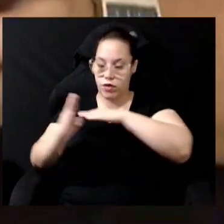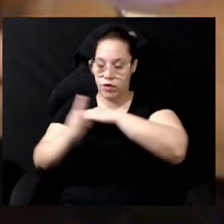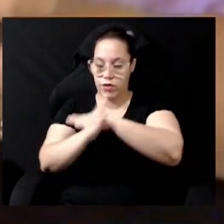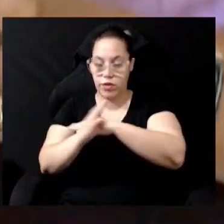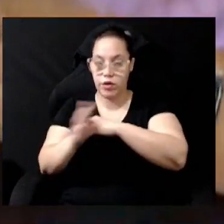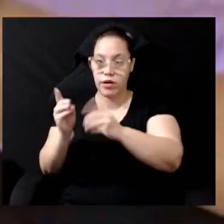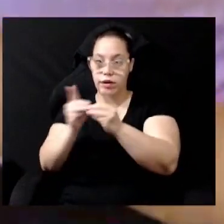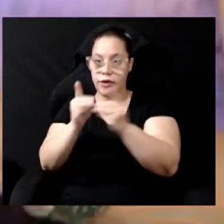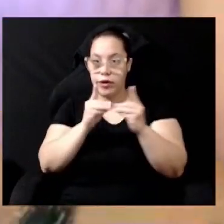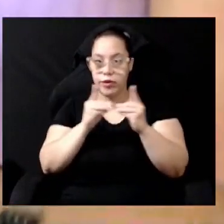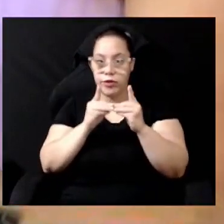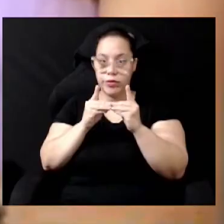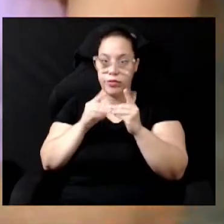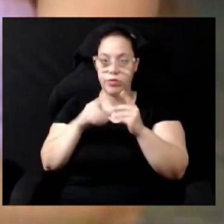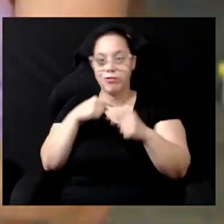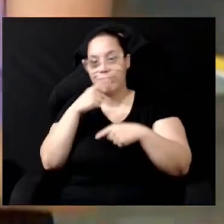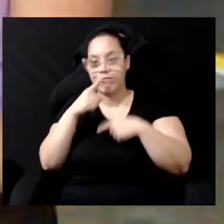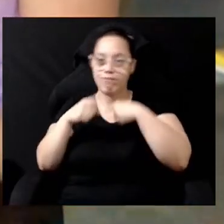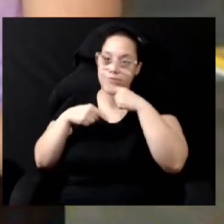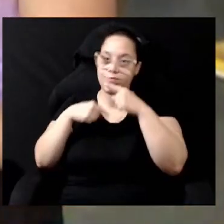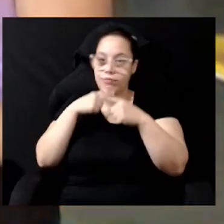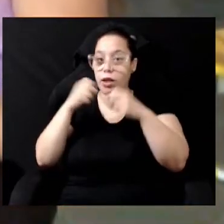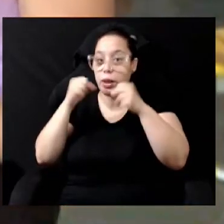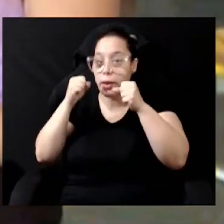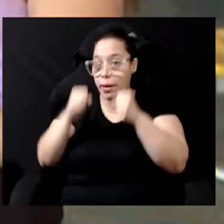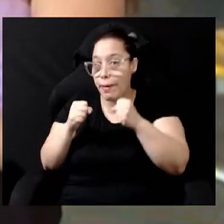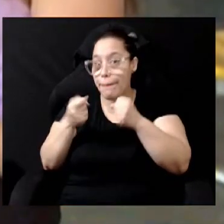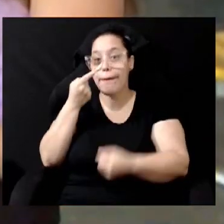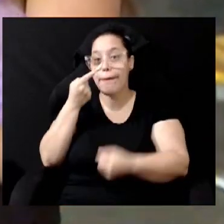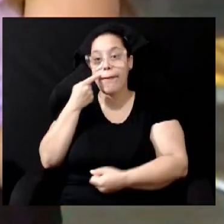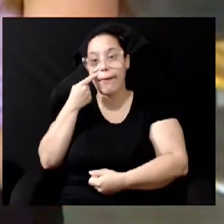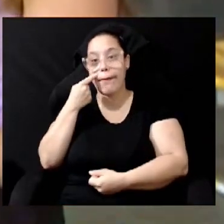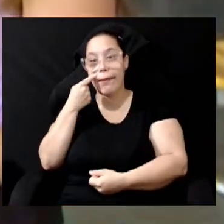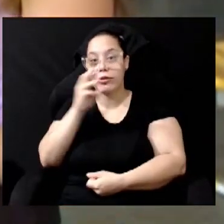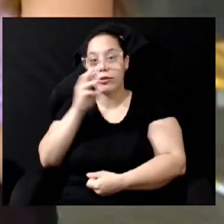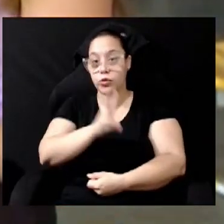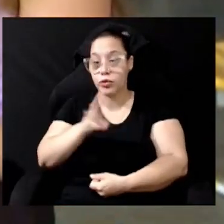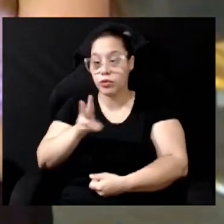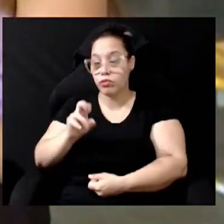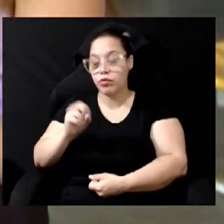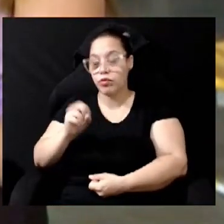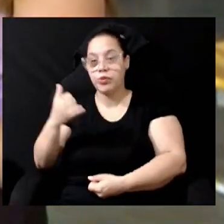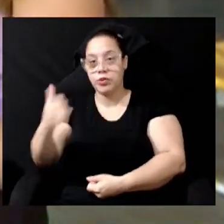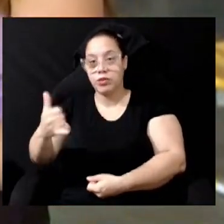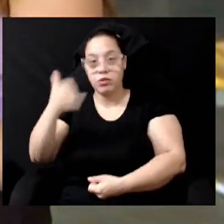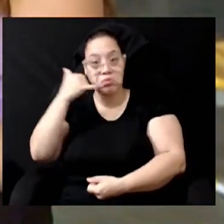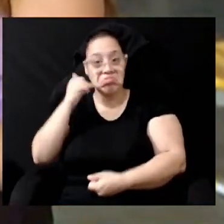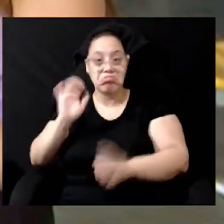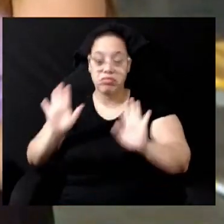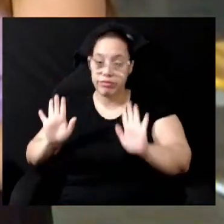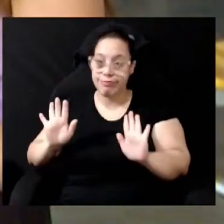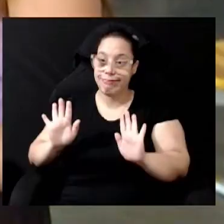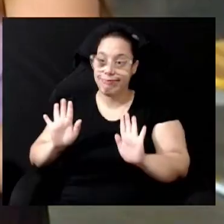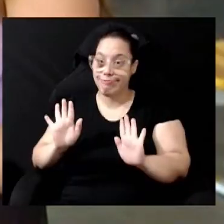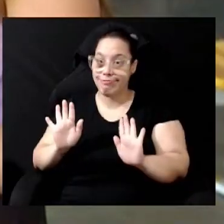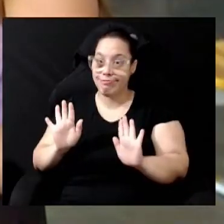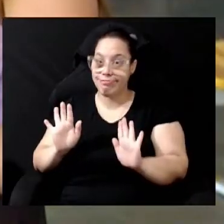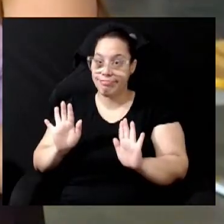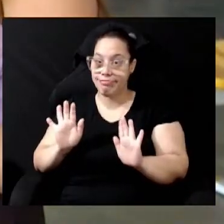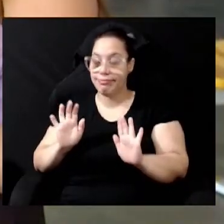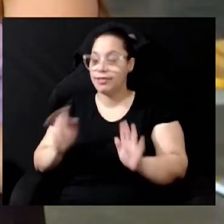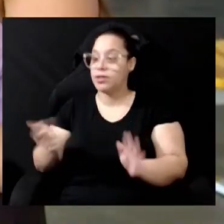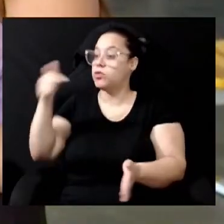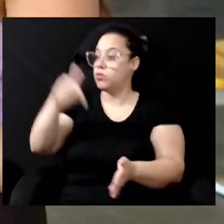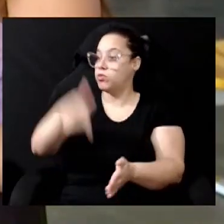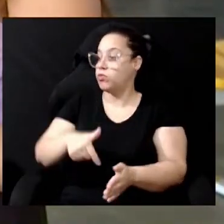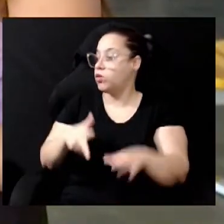ainda tem alguma dúvida, né, pode dar uma conferidinha no site. E Adriana, fala pra gente, a pessoa que vier para castração, ela